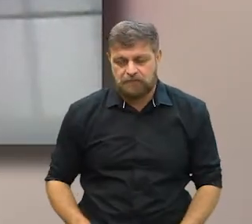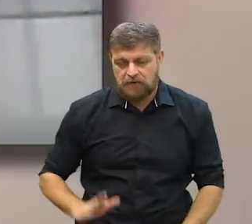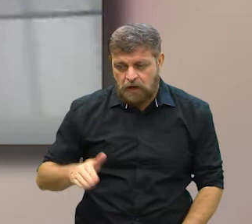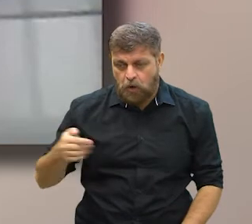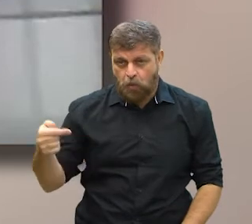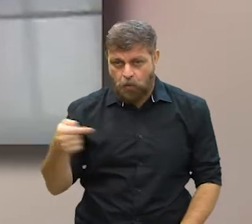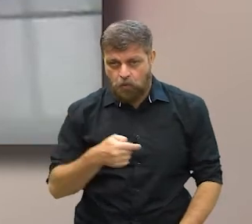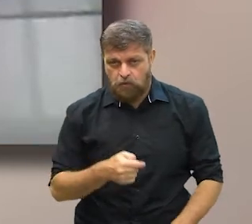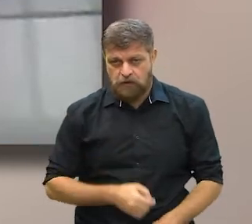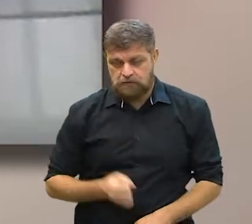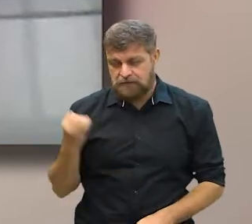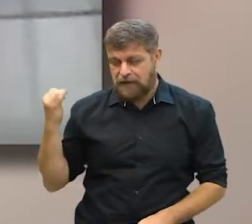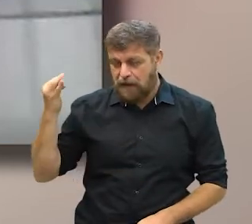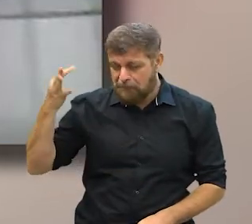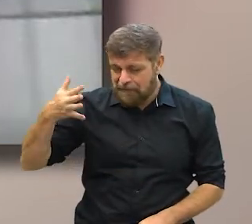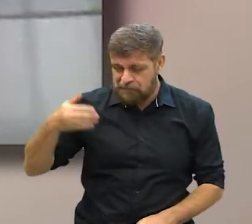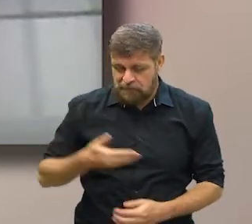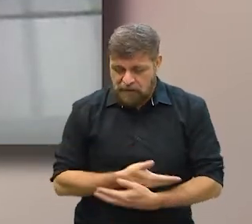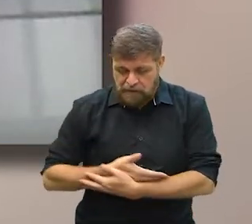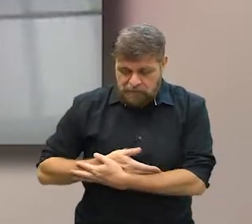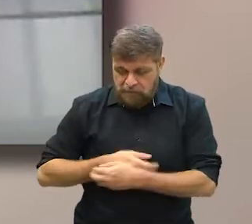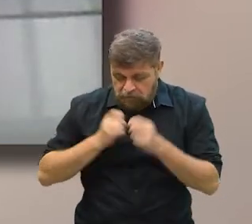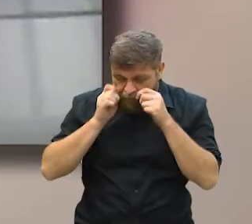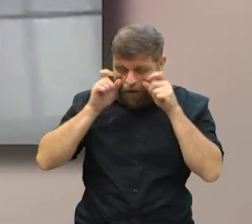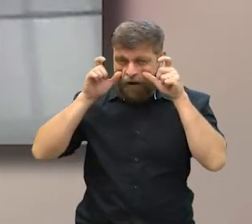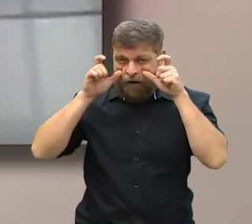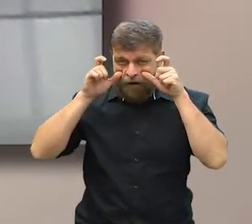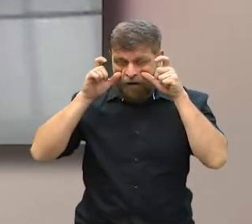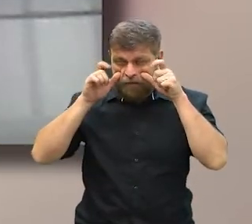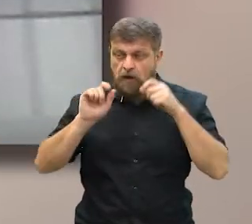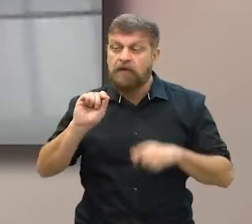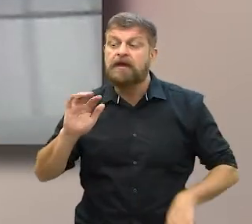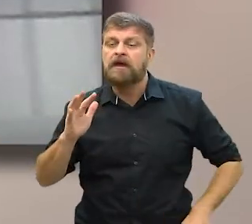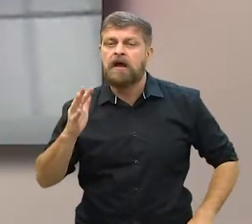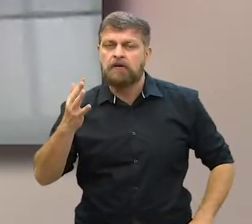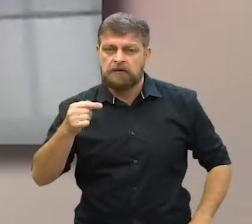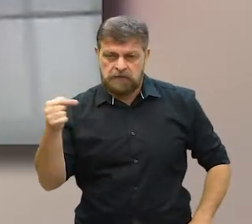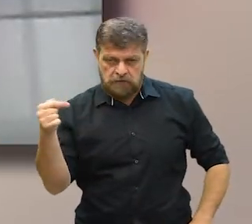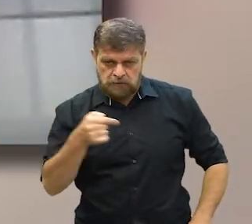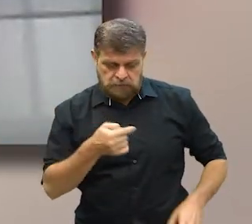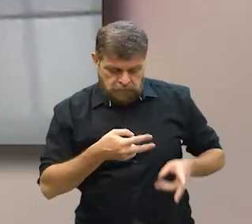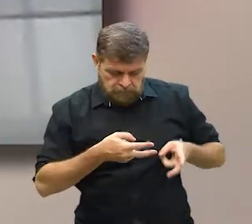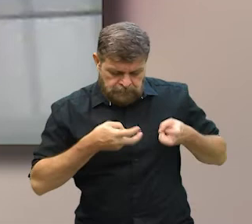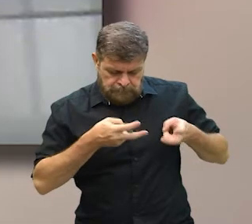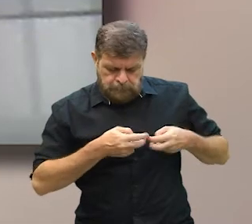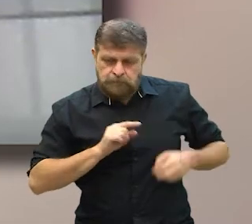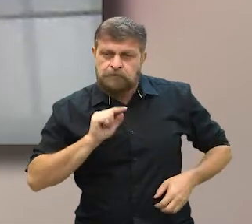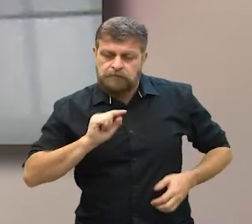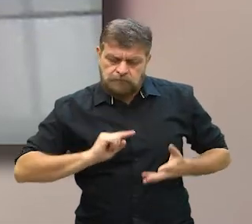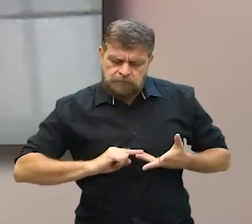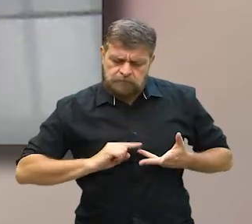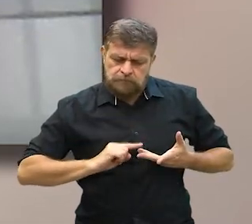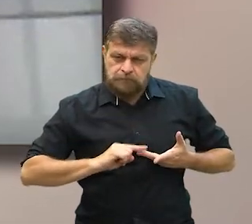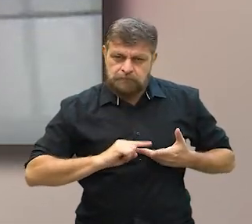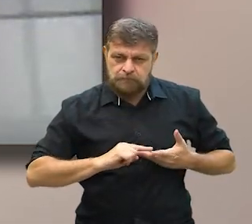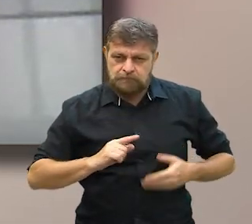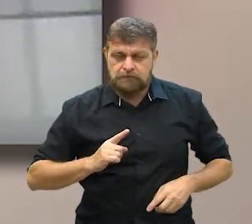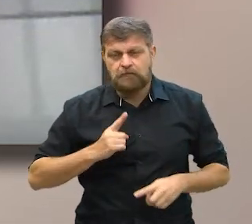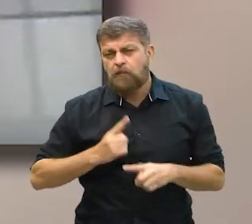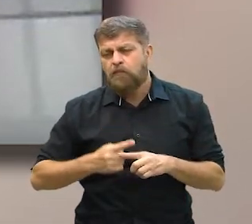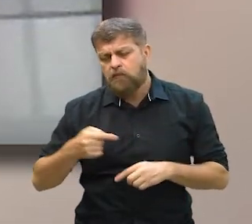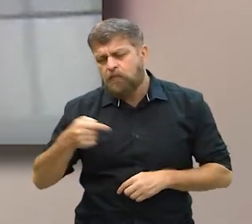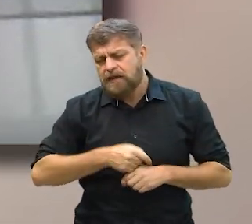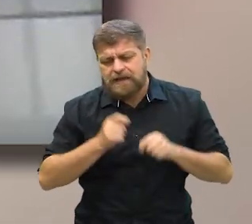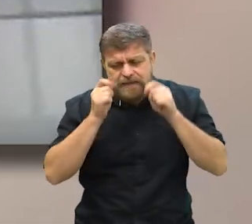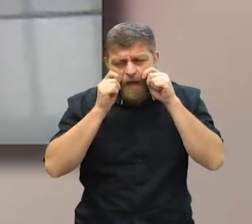que precisa ser revisto, né? Quando um bebê acorda no meio da noite, aconteceu alguma coisa e precisa